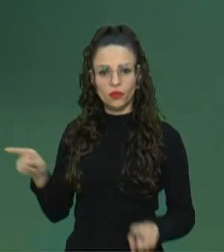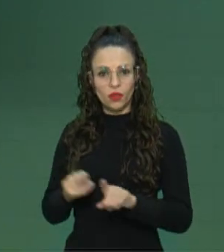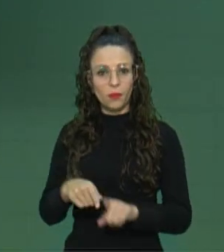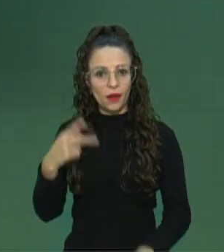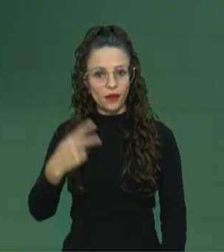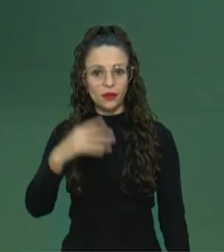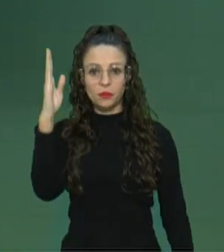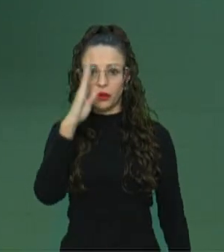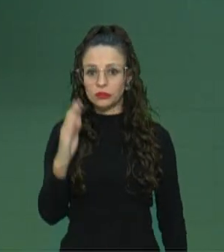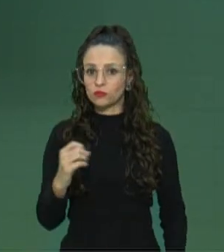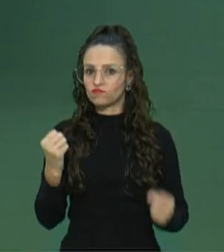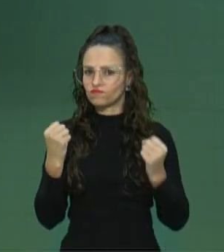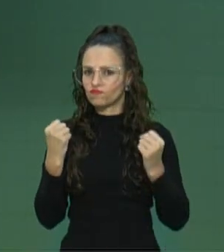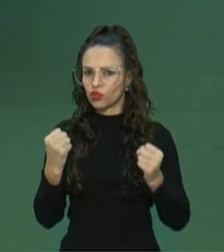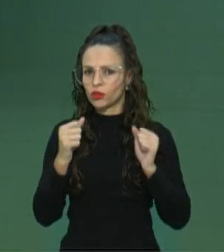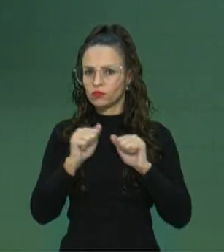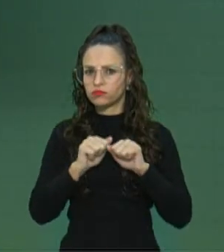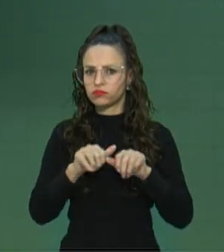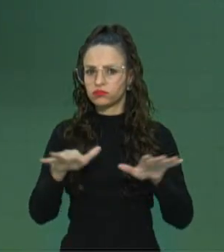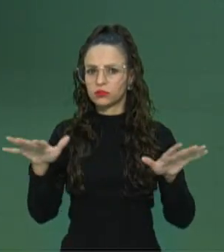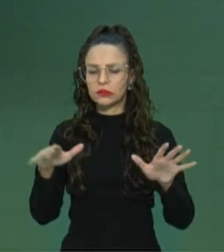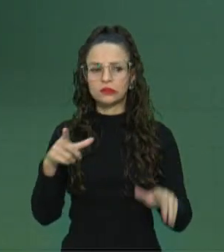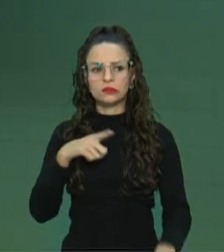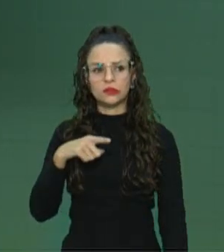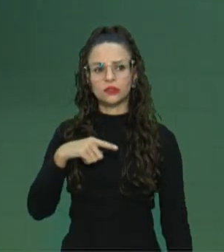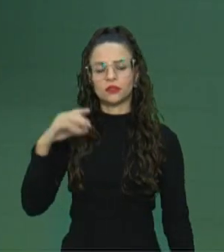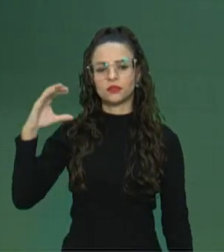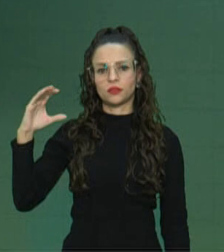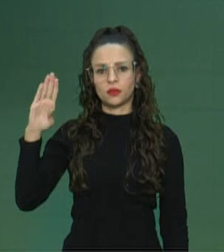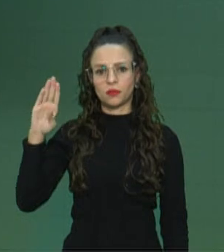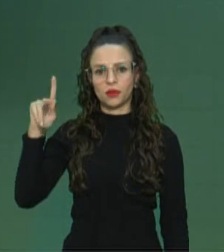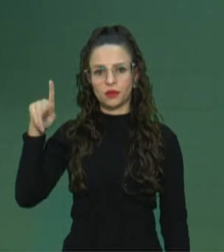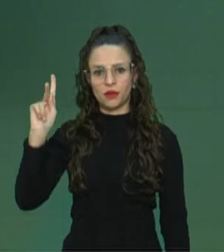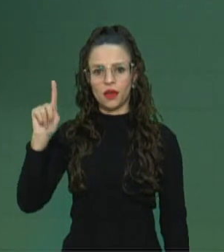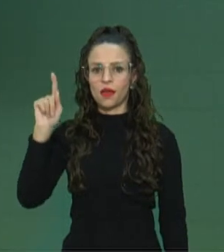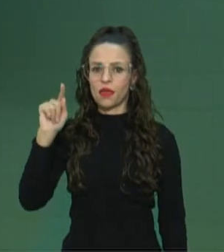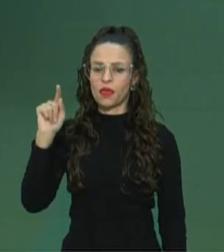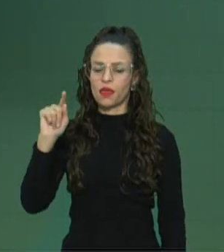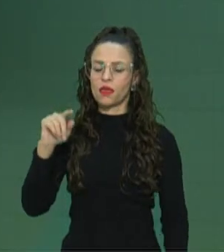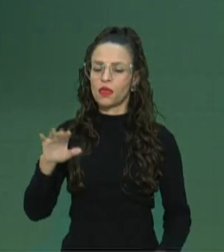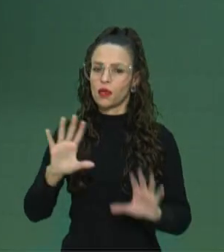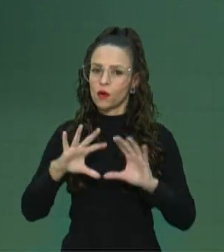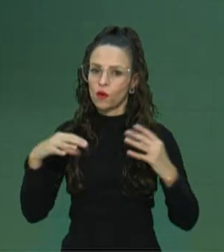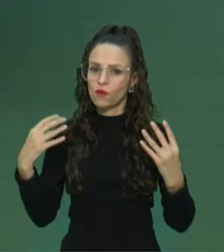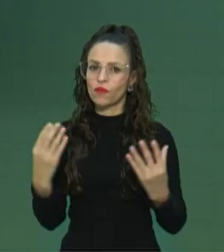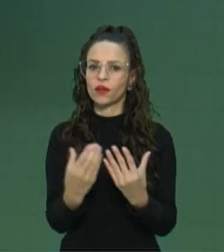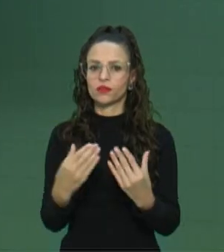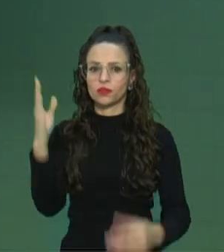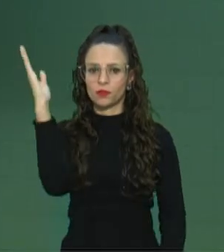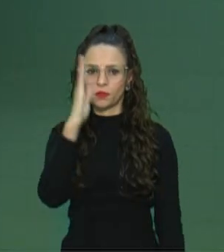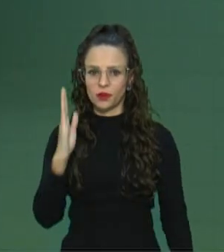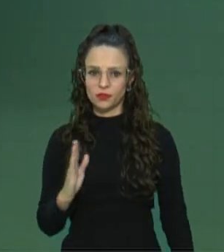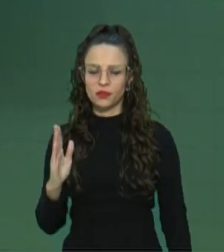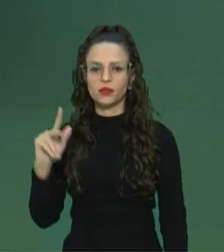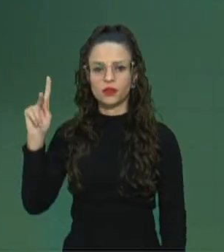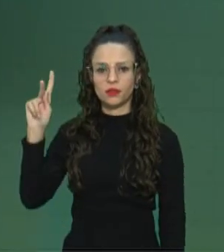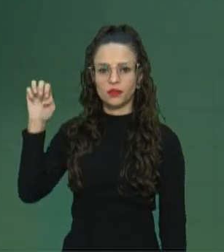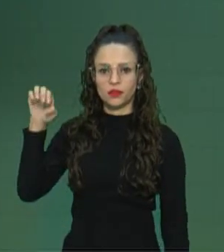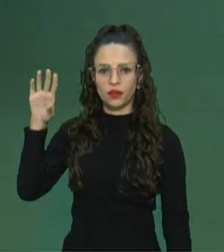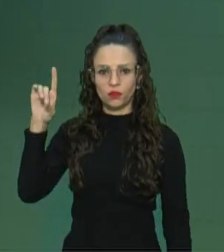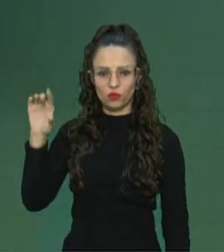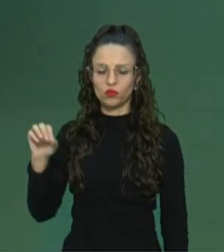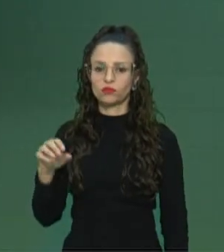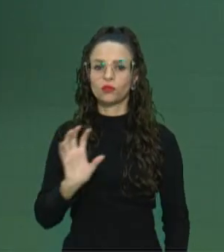no Brasil, bastante difundida no Brasil, né? Então temos a CBK, que é a Confederação Brasileira de Kendo também, né? Então as duas